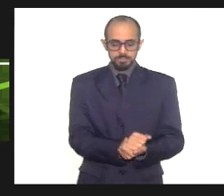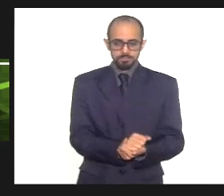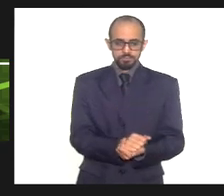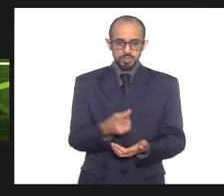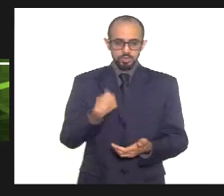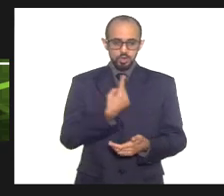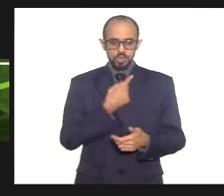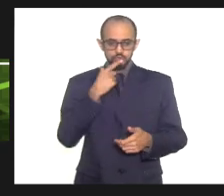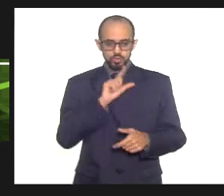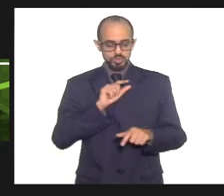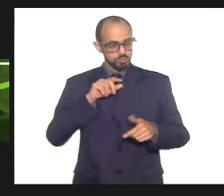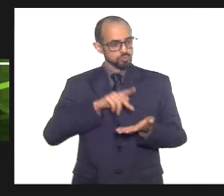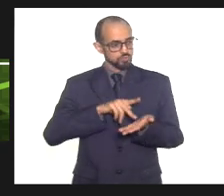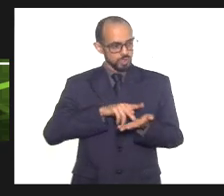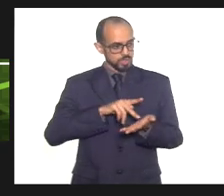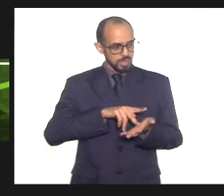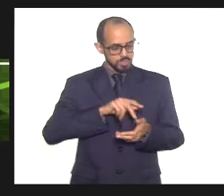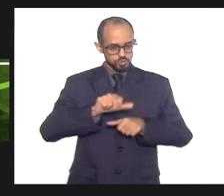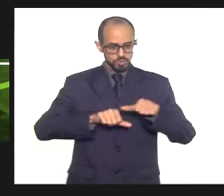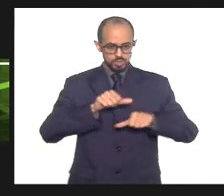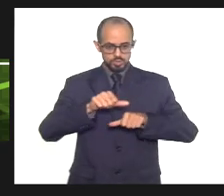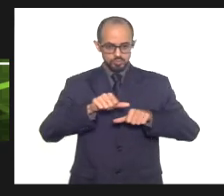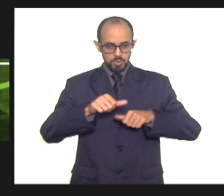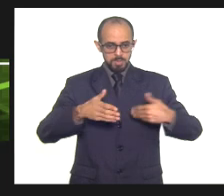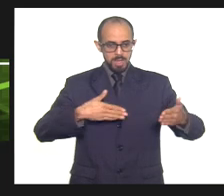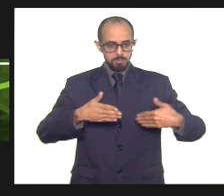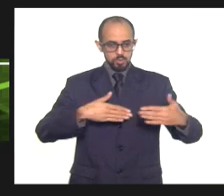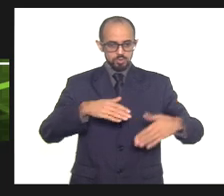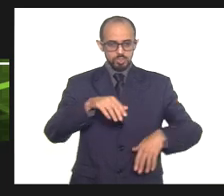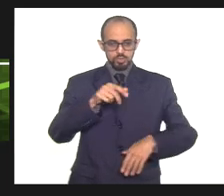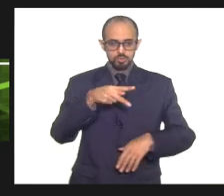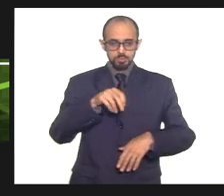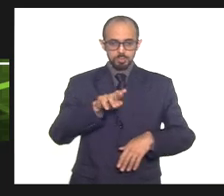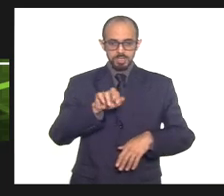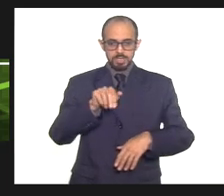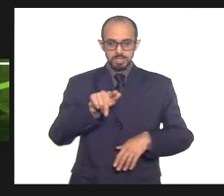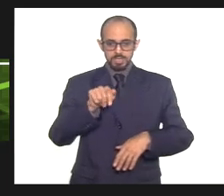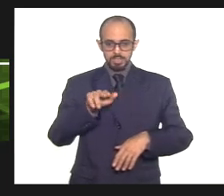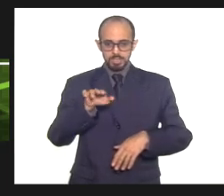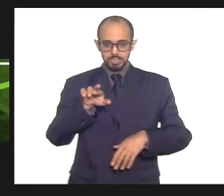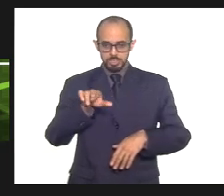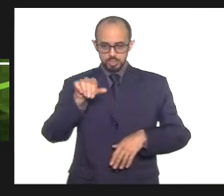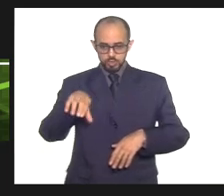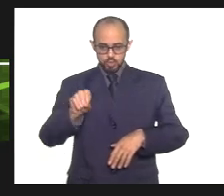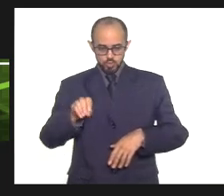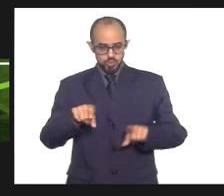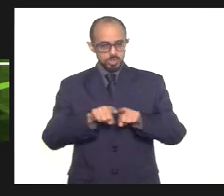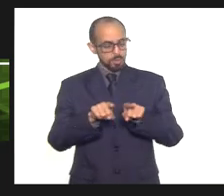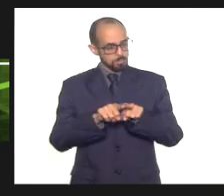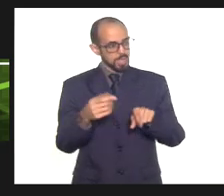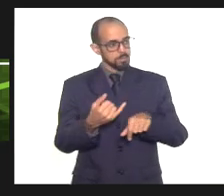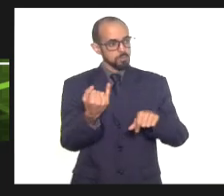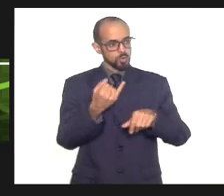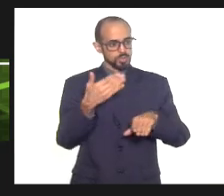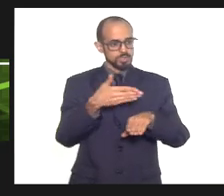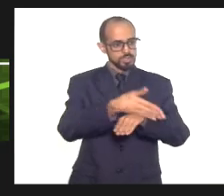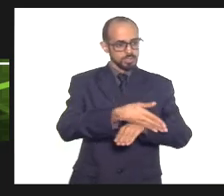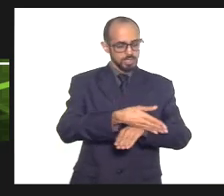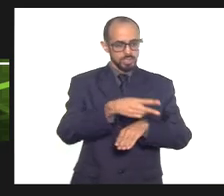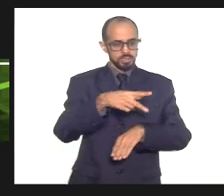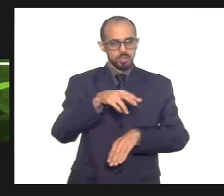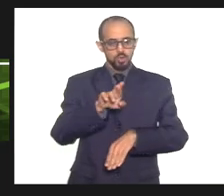em realidade de produção no Peregrino e ao reconhecimento também da importância da nossa entrada no ativo de Roncador. Confirmo que tivemos